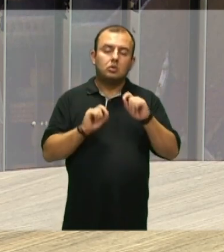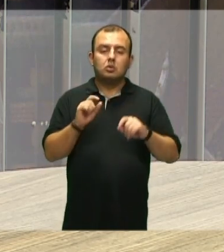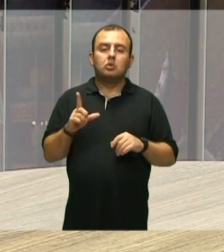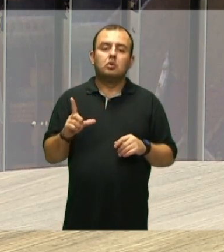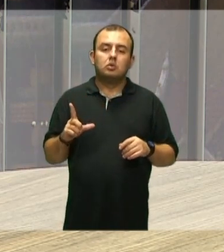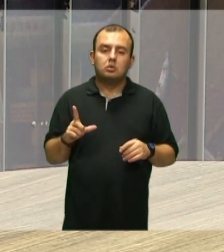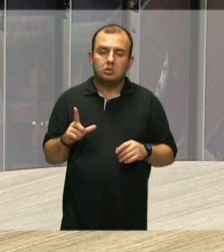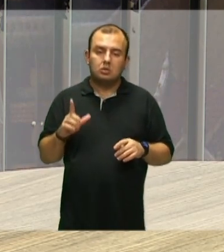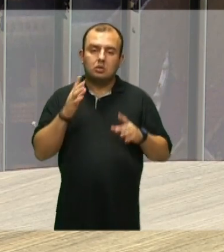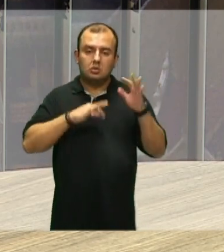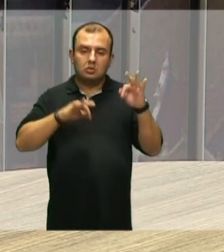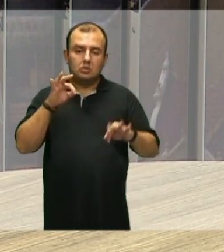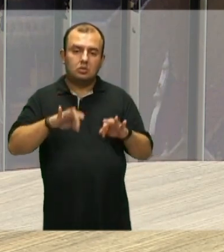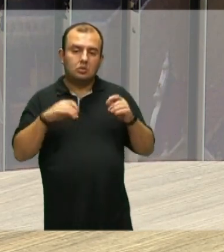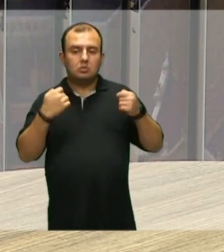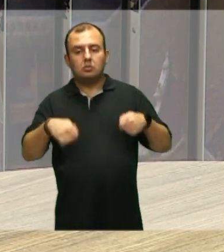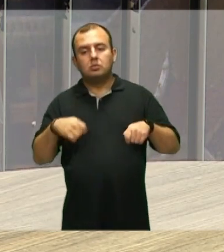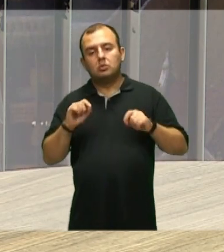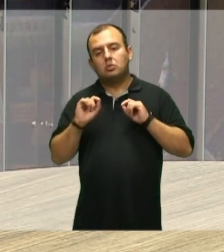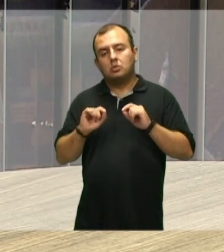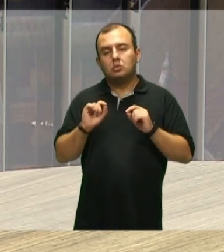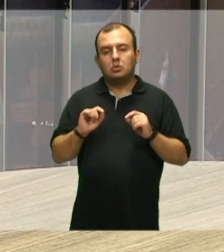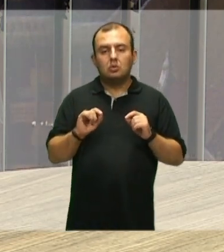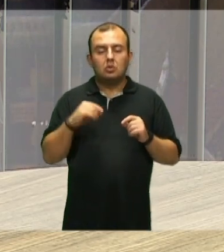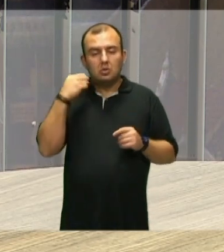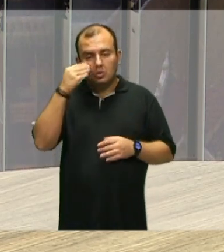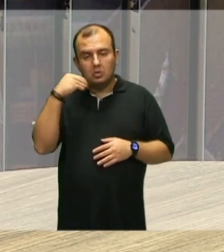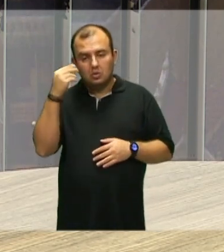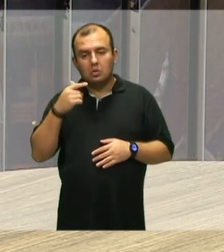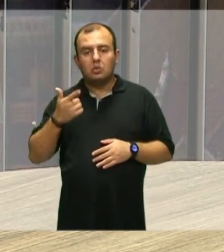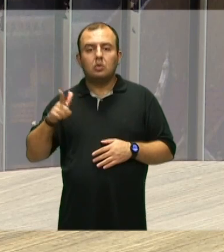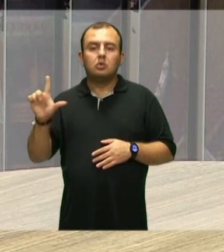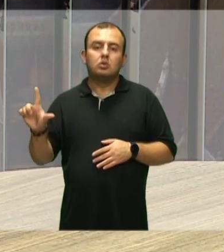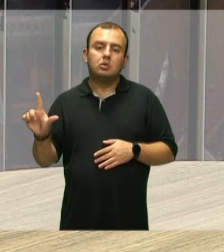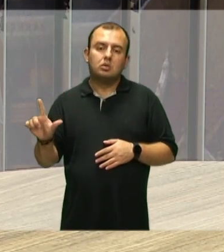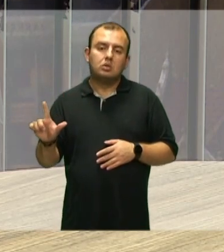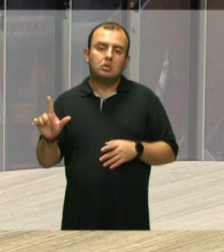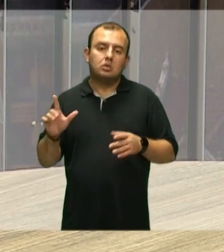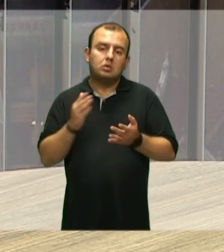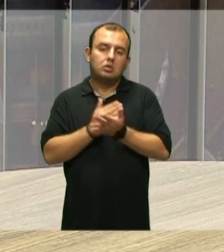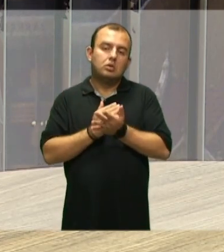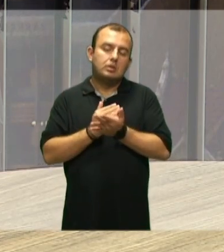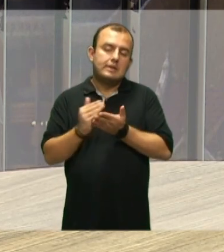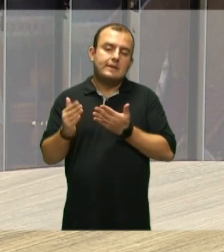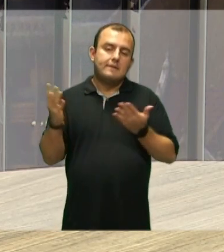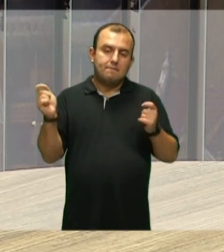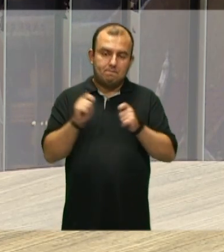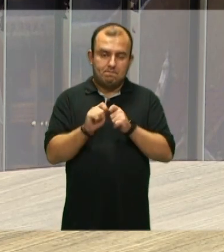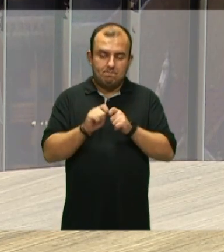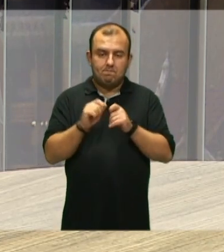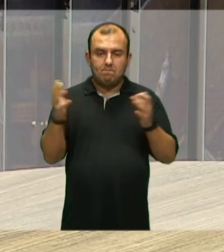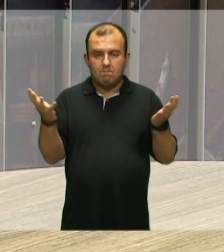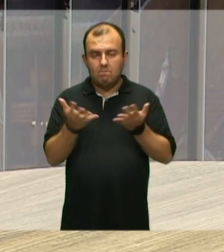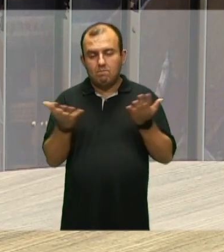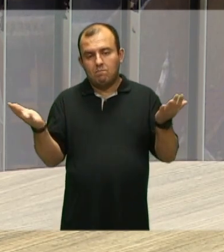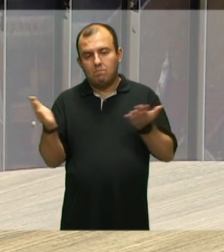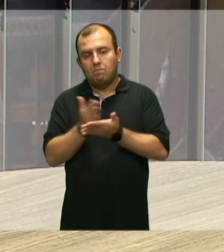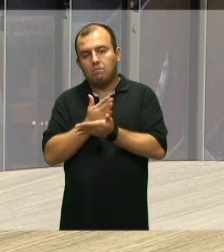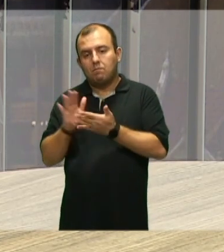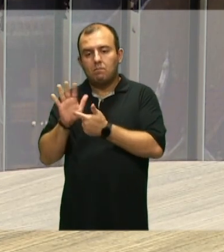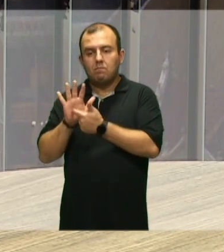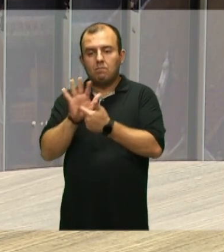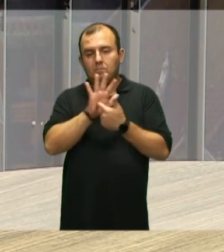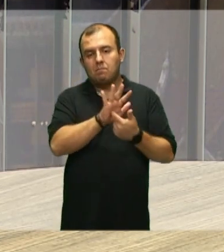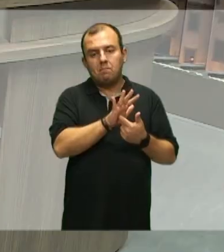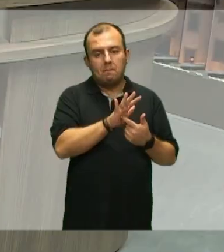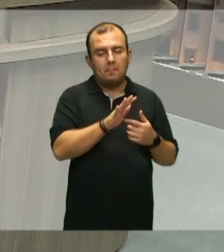ainda da peça, a gente pretende fazer uma outra pequena experiência que a gente começou a fazer agora também em algumas apresentações,